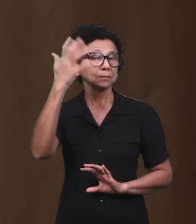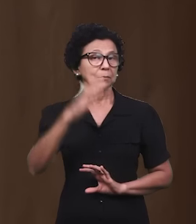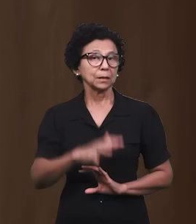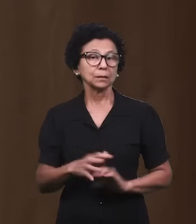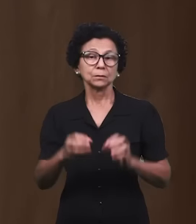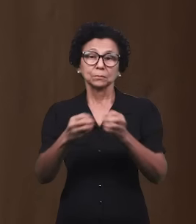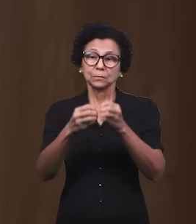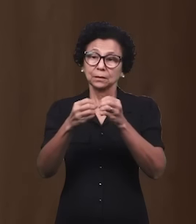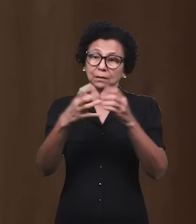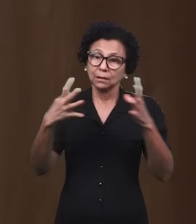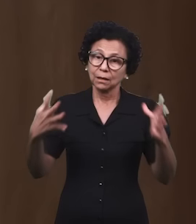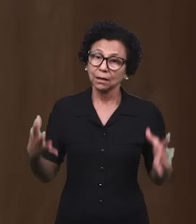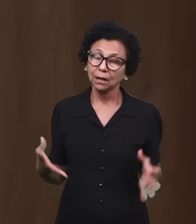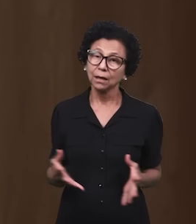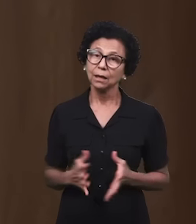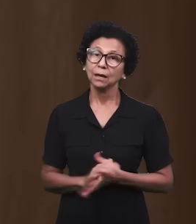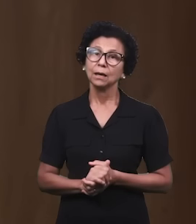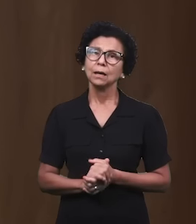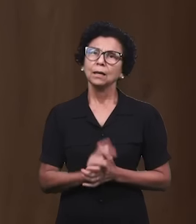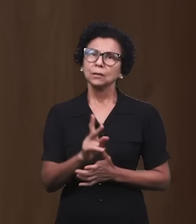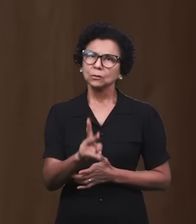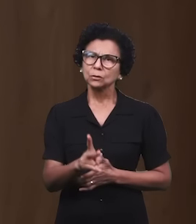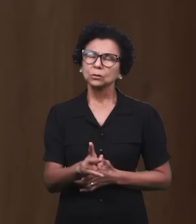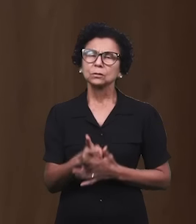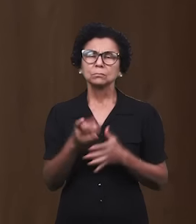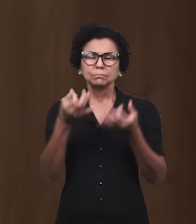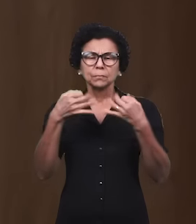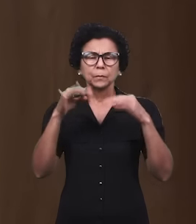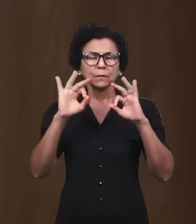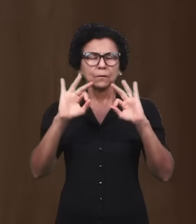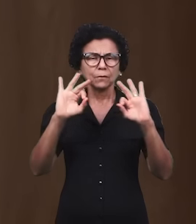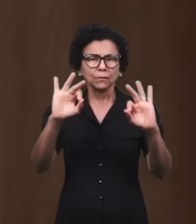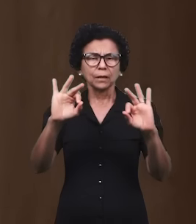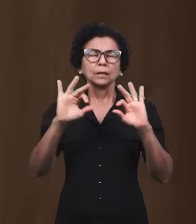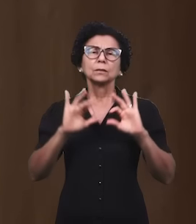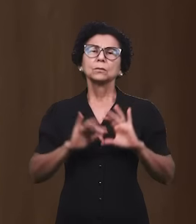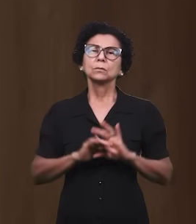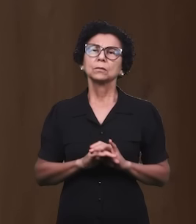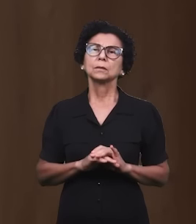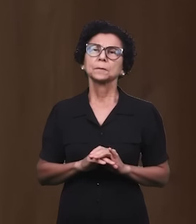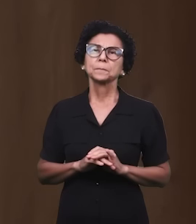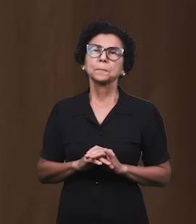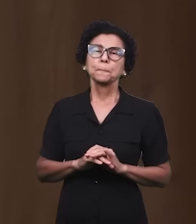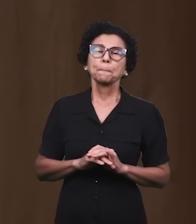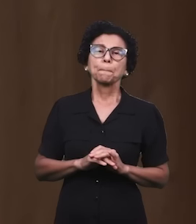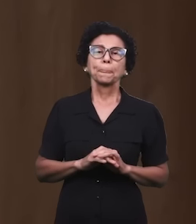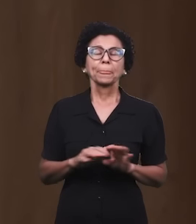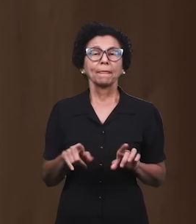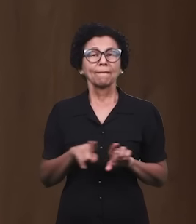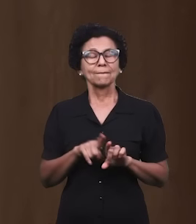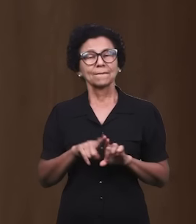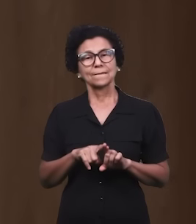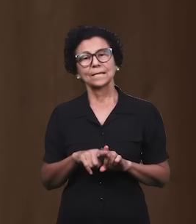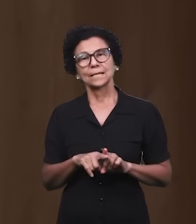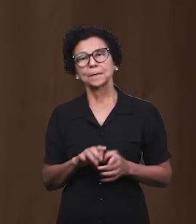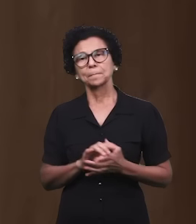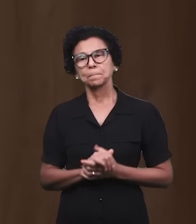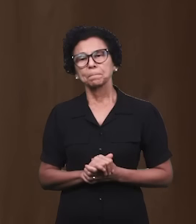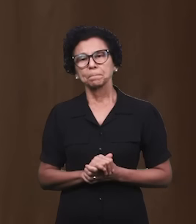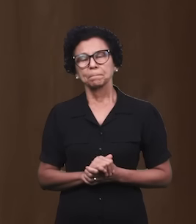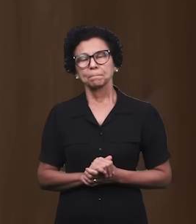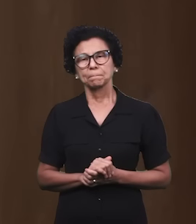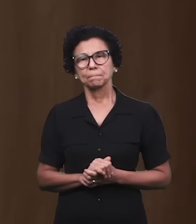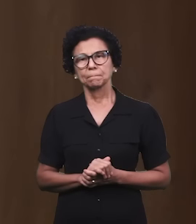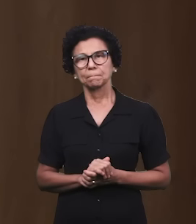bom vinho, mantém a presença do Senhor, do Espírito Santo, como ele é. Né? Outro detalhe